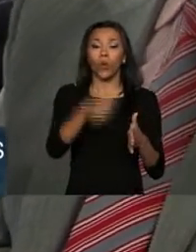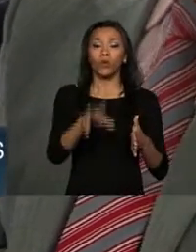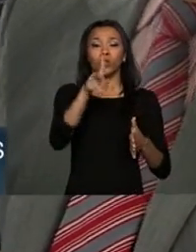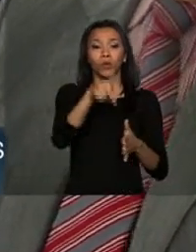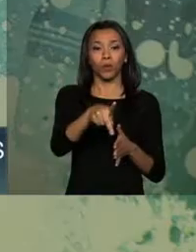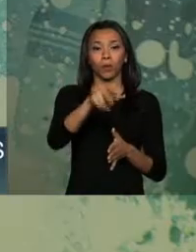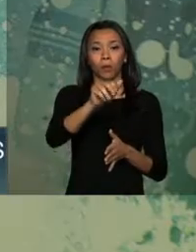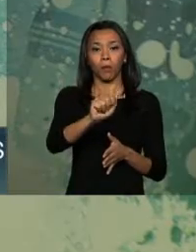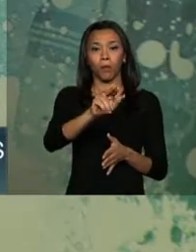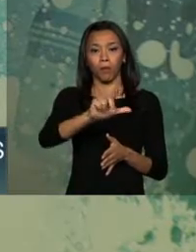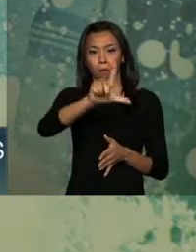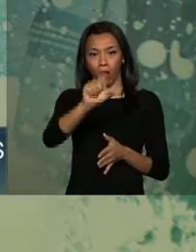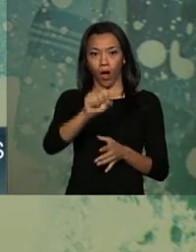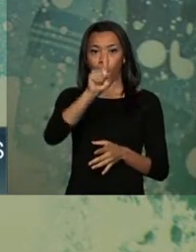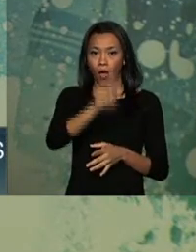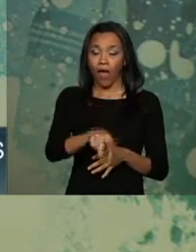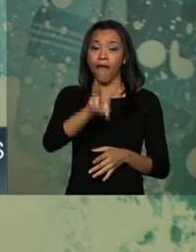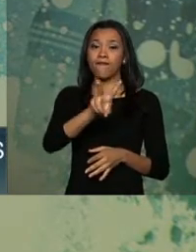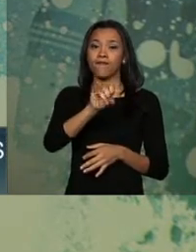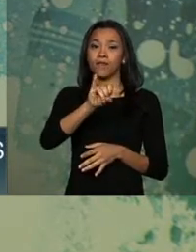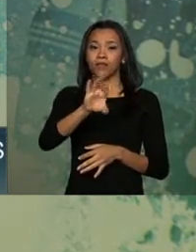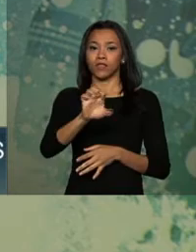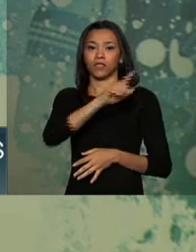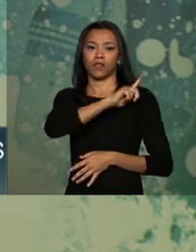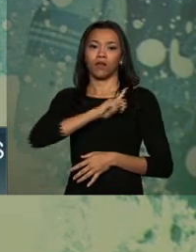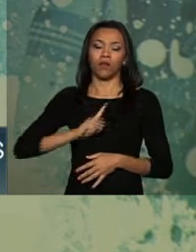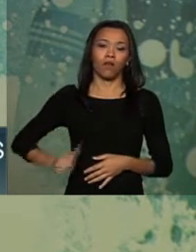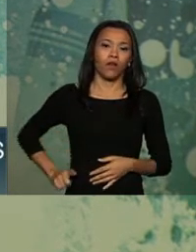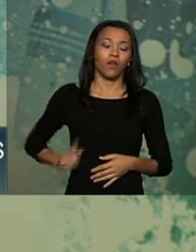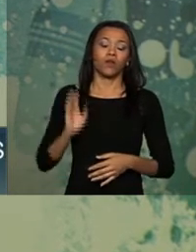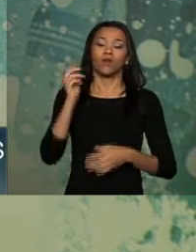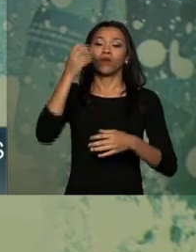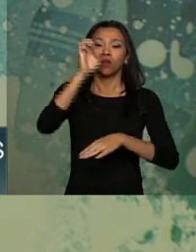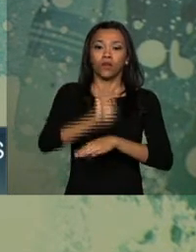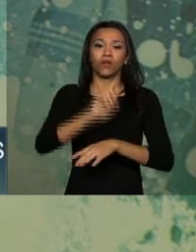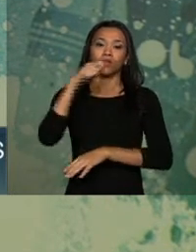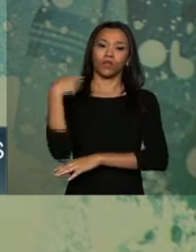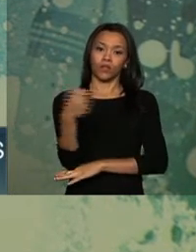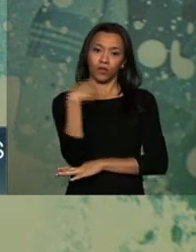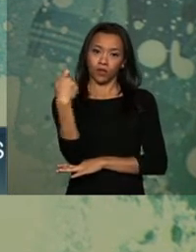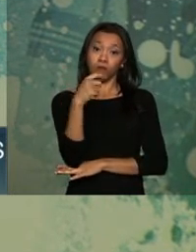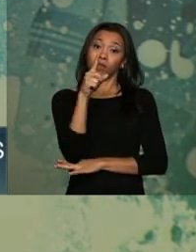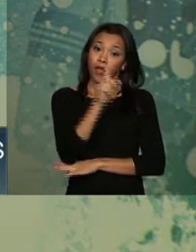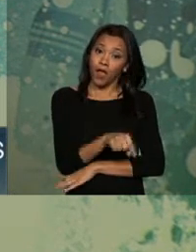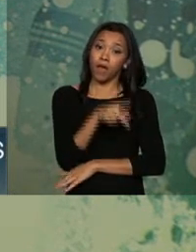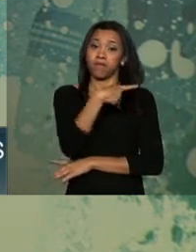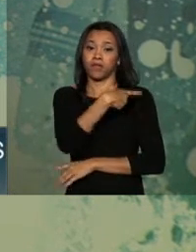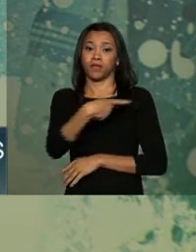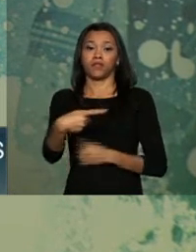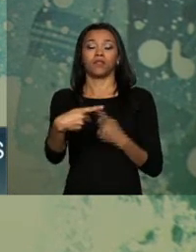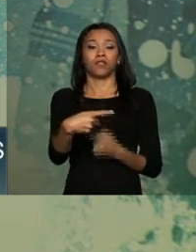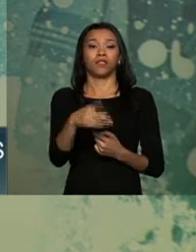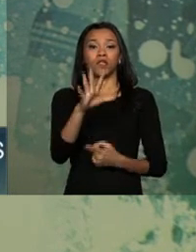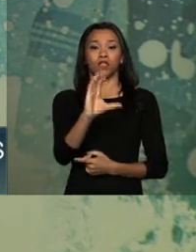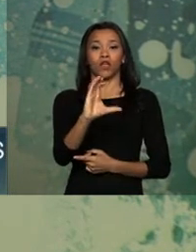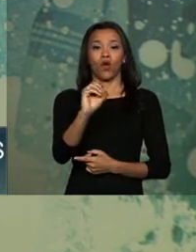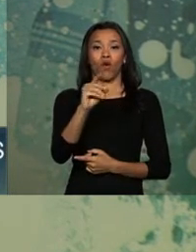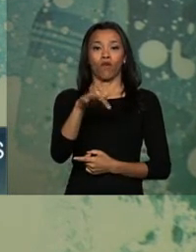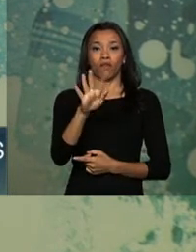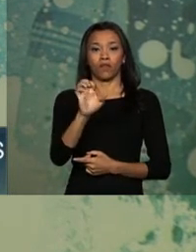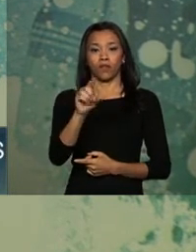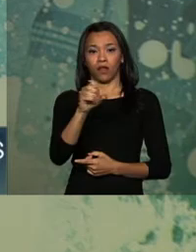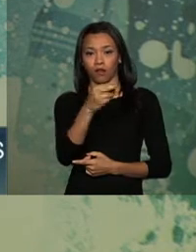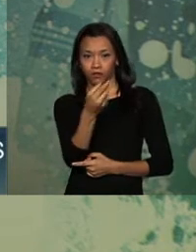Dornelles Cairoli, vice-governador do Rio Grande do Sul e presidente da Confederação das Associações